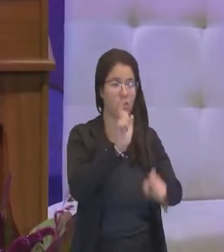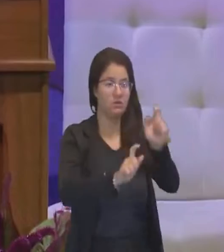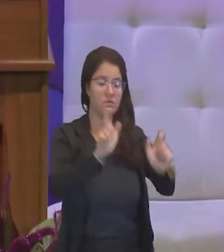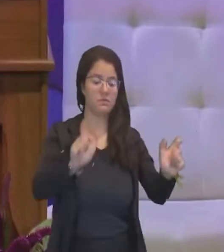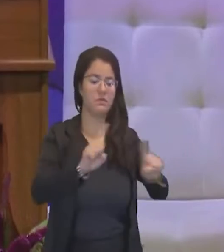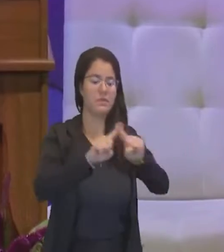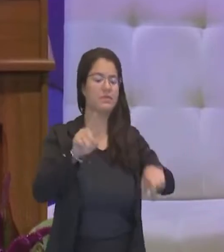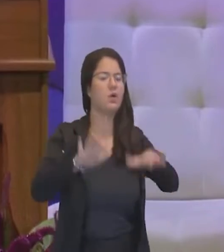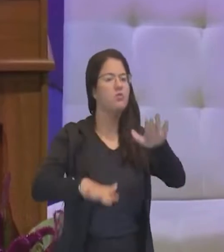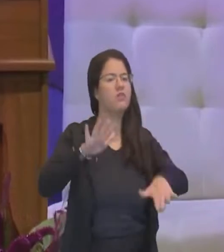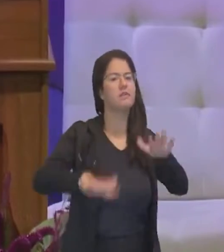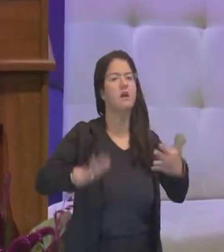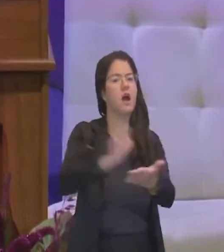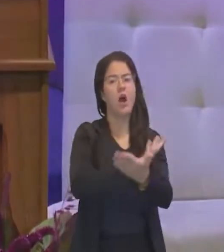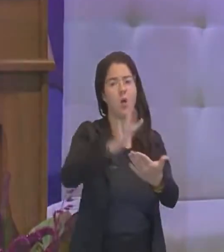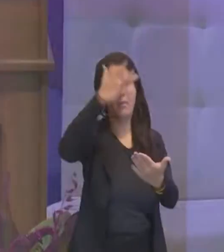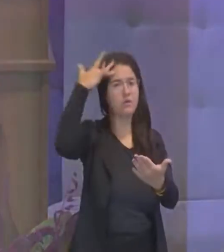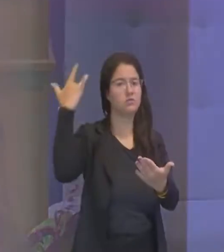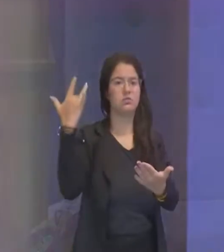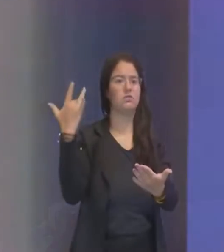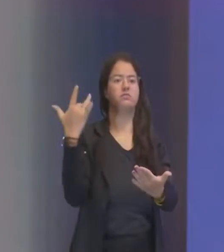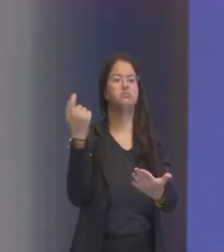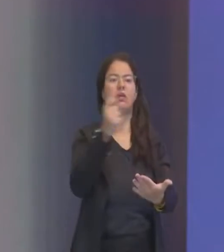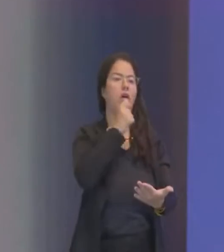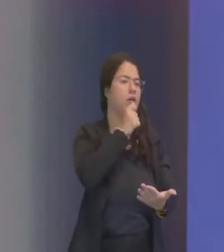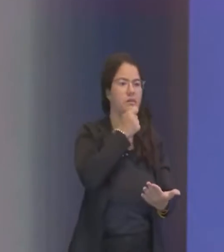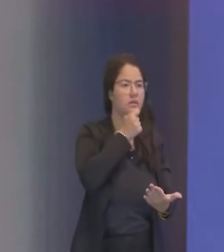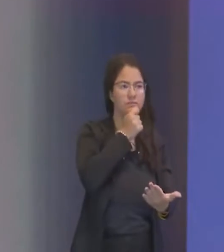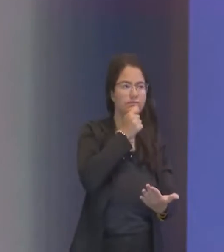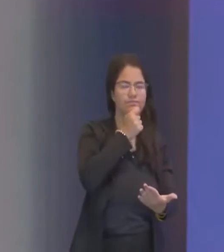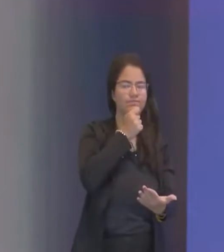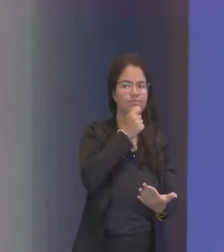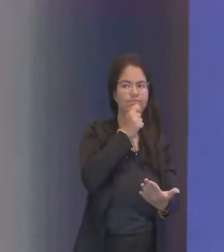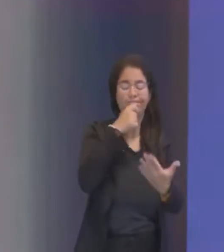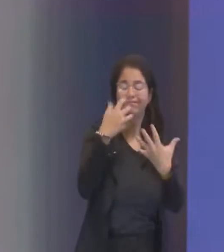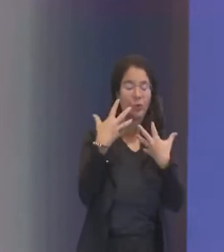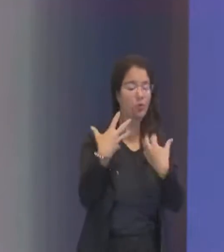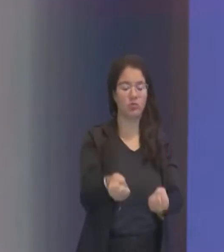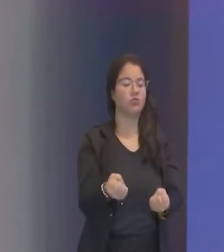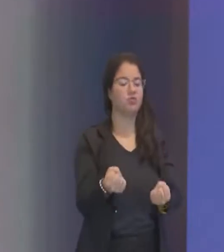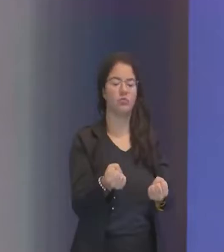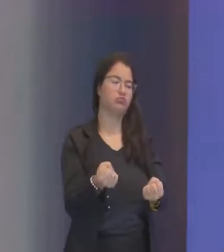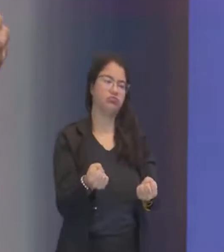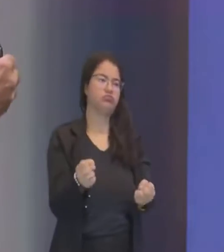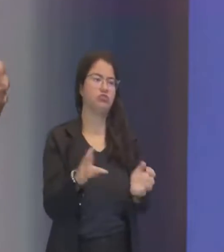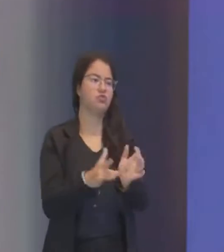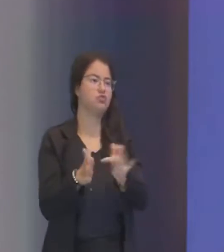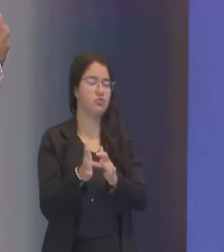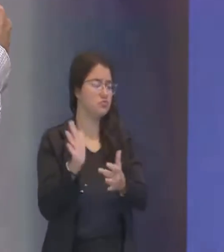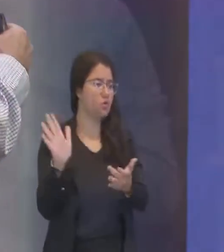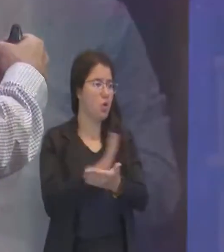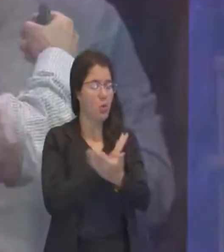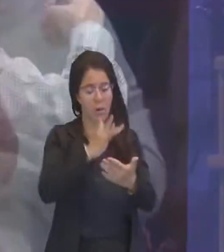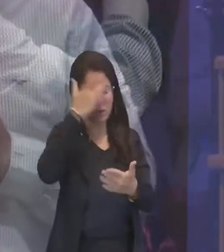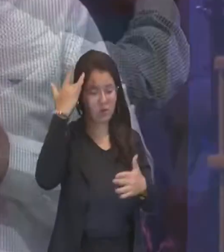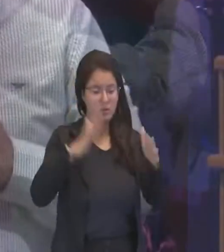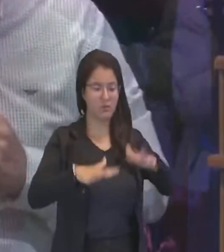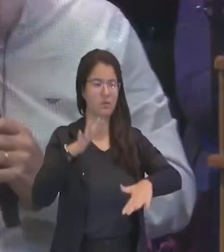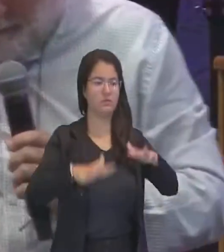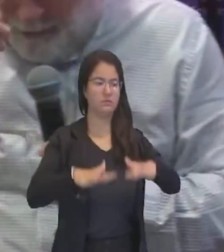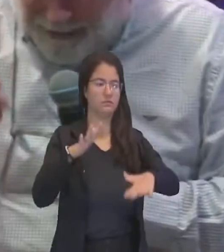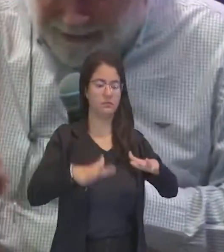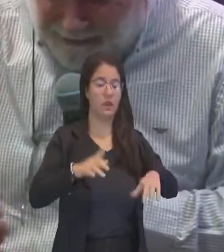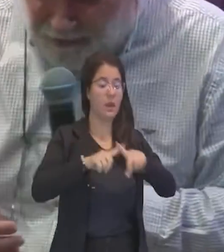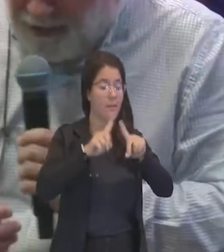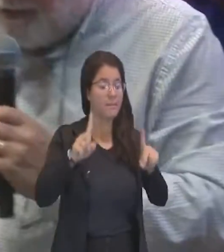nessa noite que ainda não entregaram a sua vida a Jesus. E em Jesus nós encontramos não apenas a solução